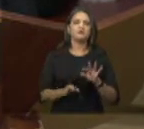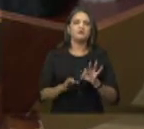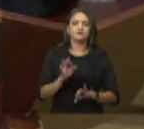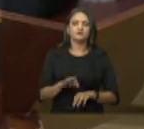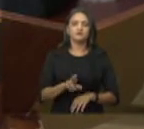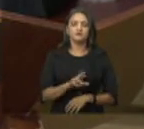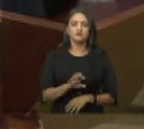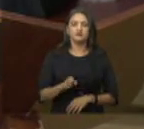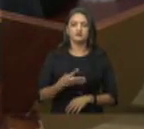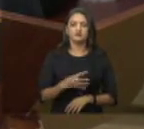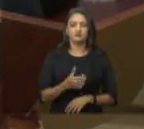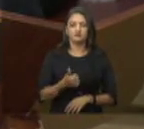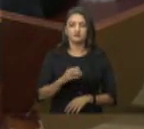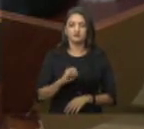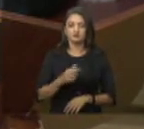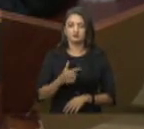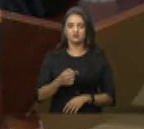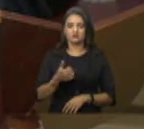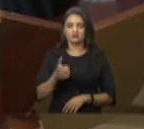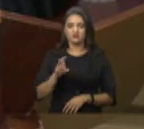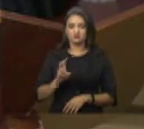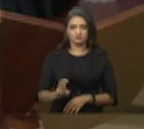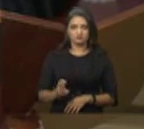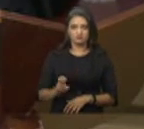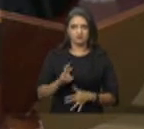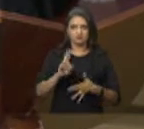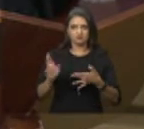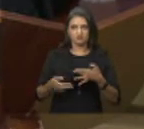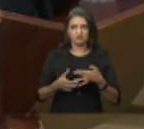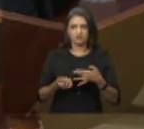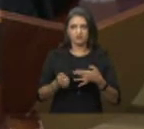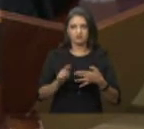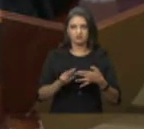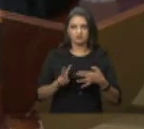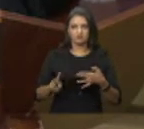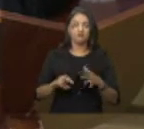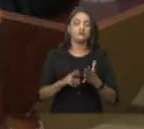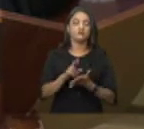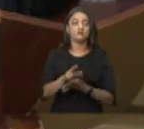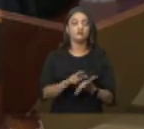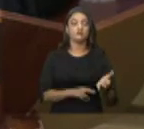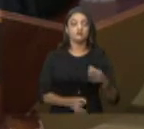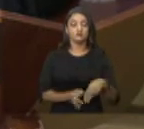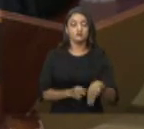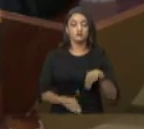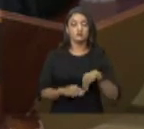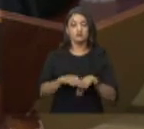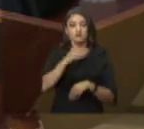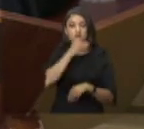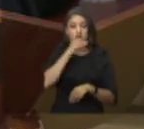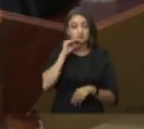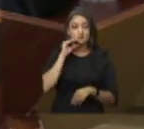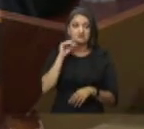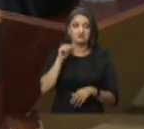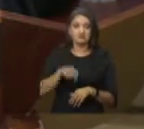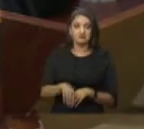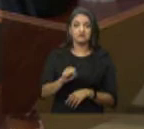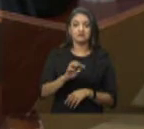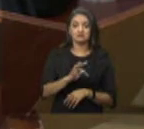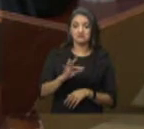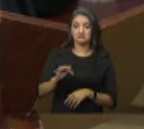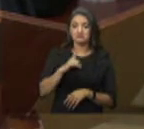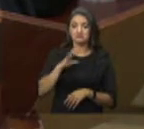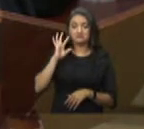re410 715 agravo de metal da relatoria do Ministro Celso de Melo este tribunal assentou